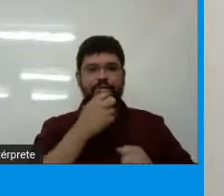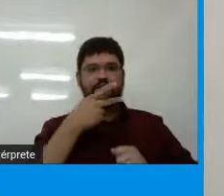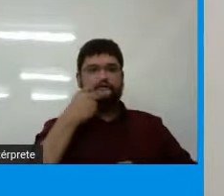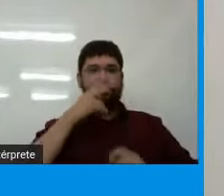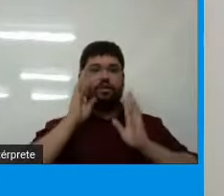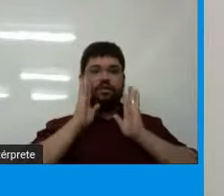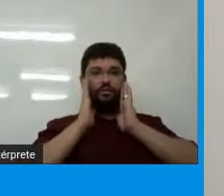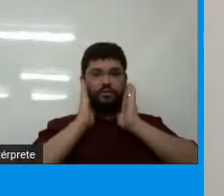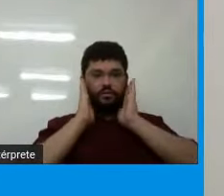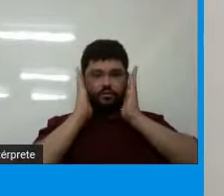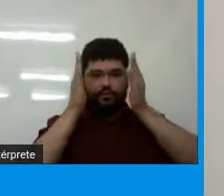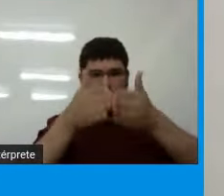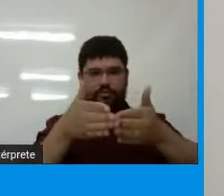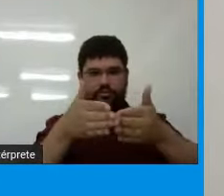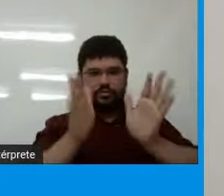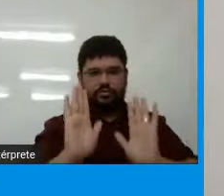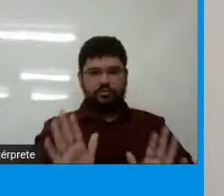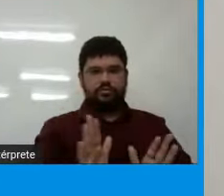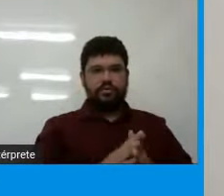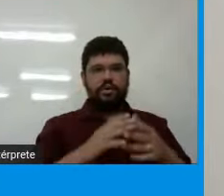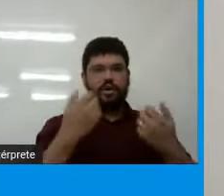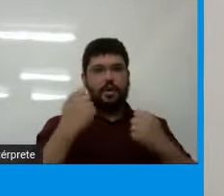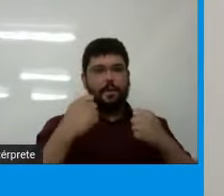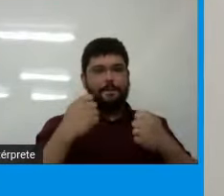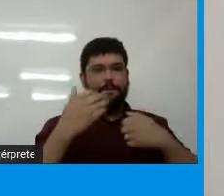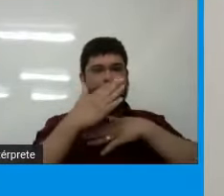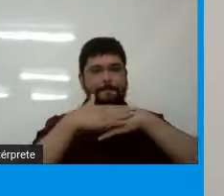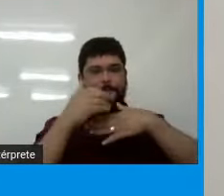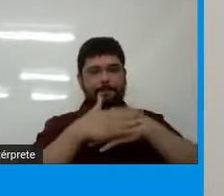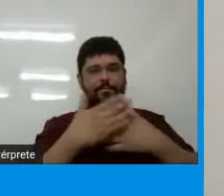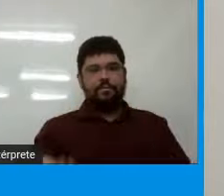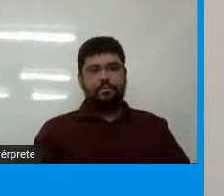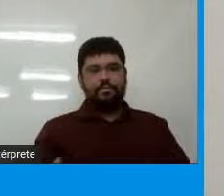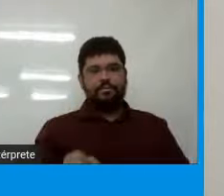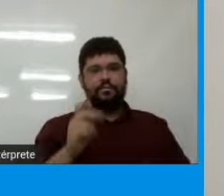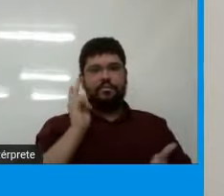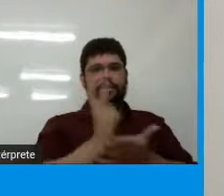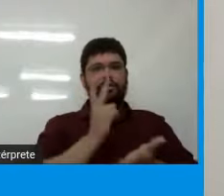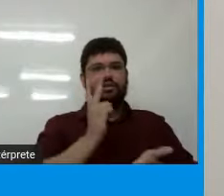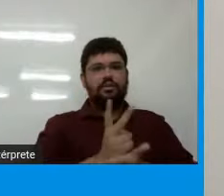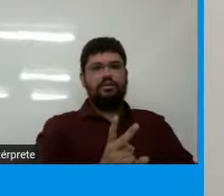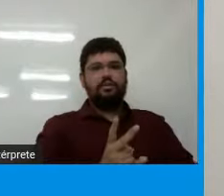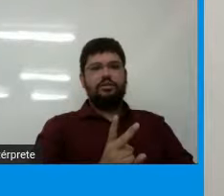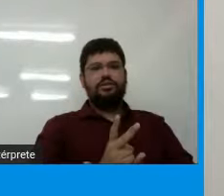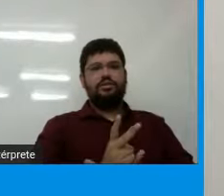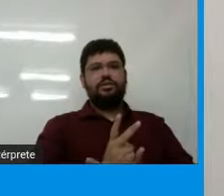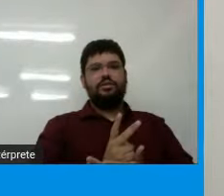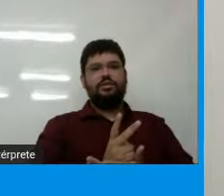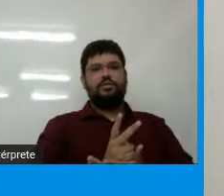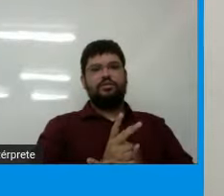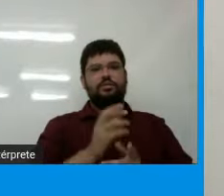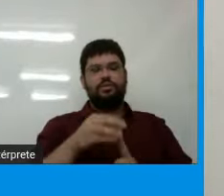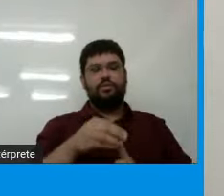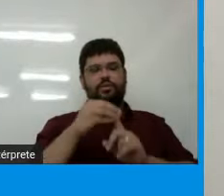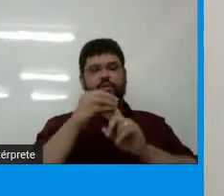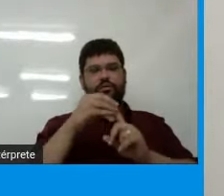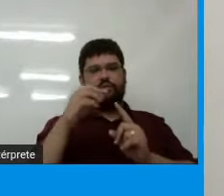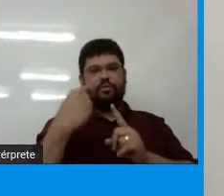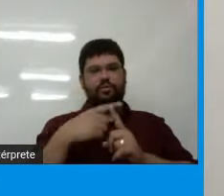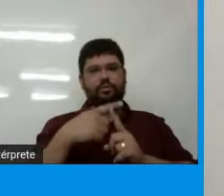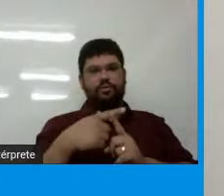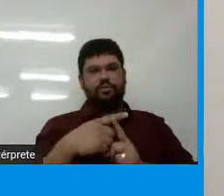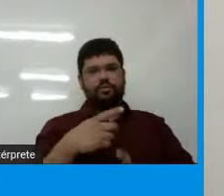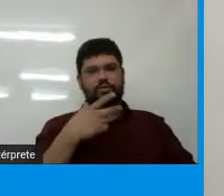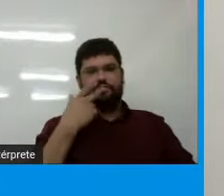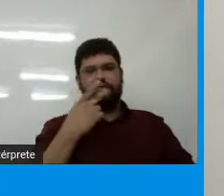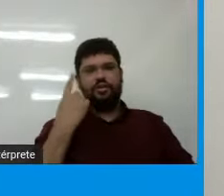aqui, para criar a proximidade de uma conversa. Ah, e prefira sempre o singular ao invés do plural, porque muito provavelmente o seu aluno vai